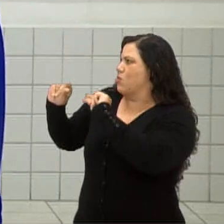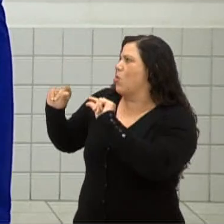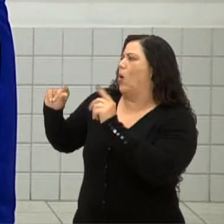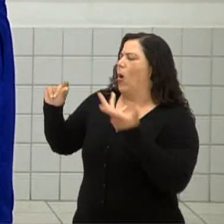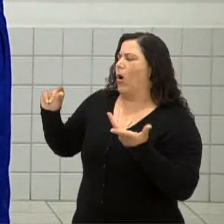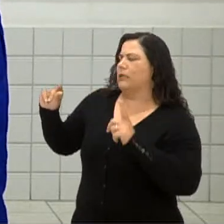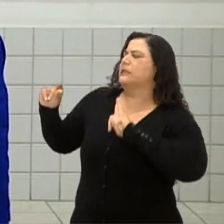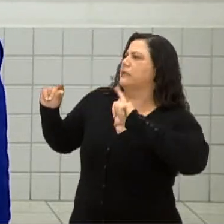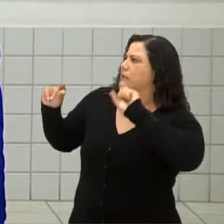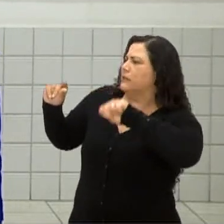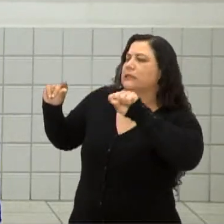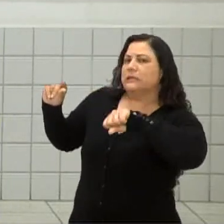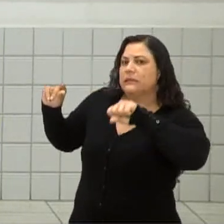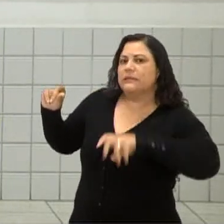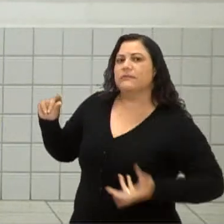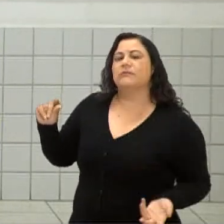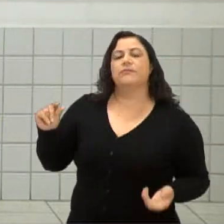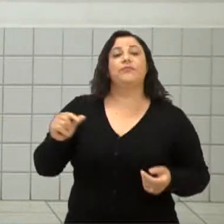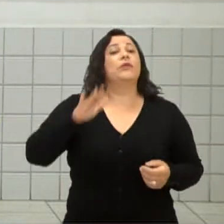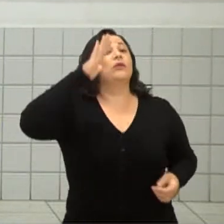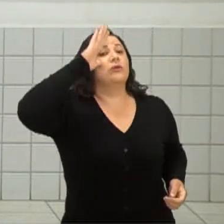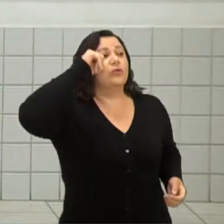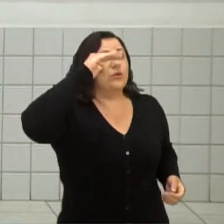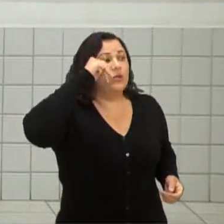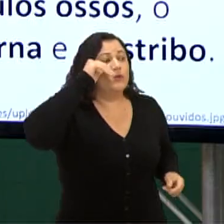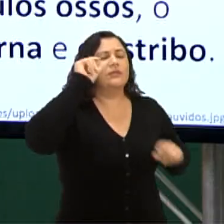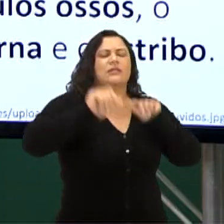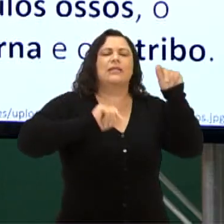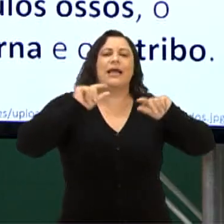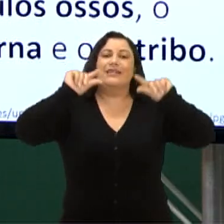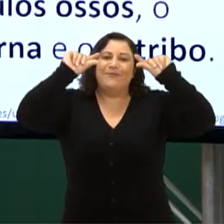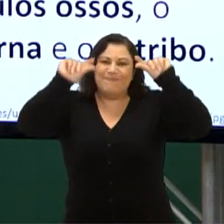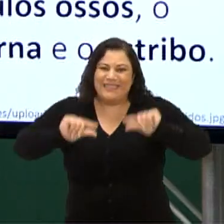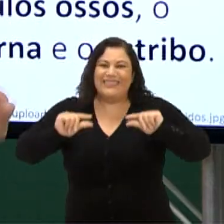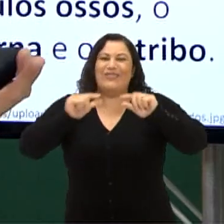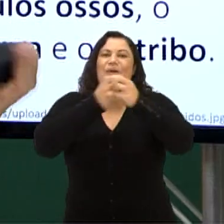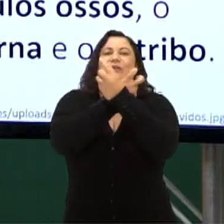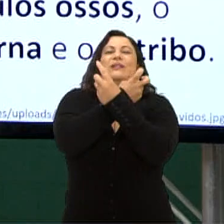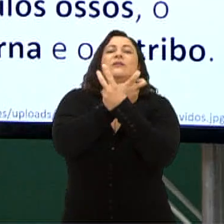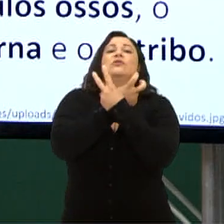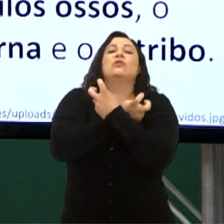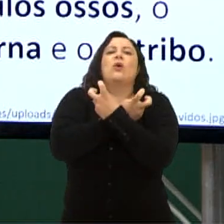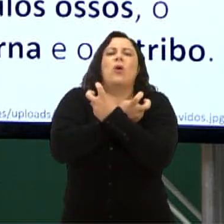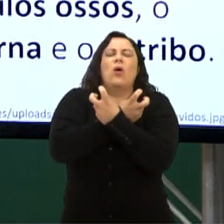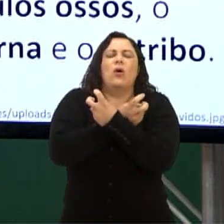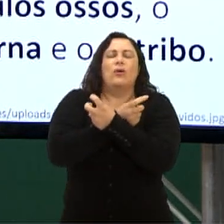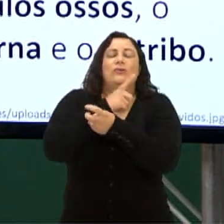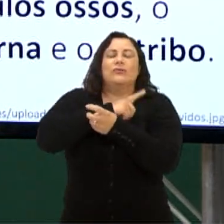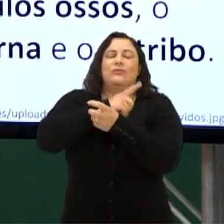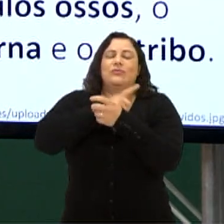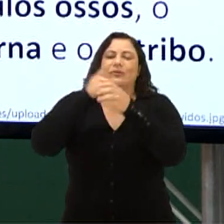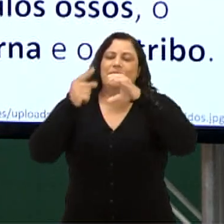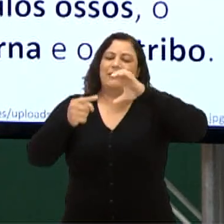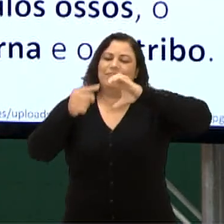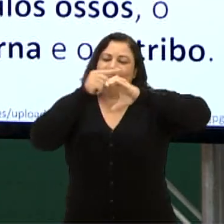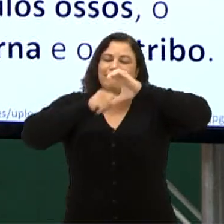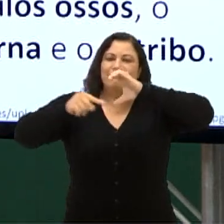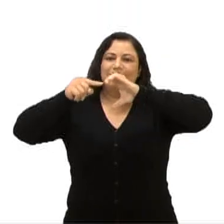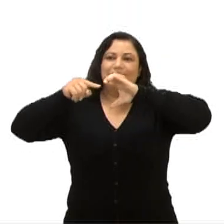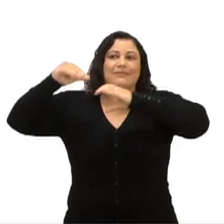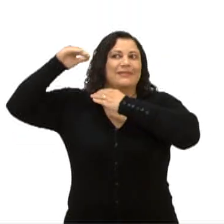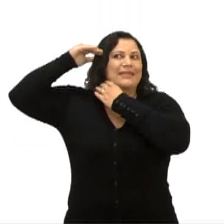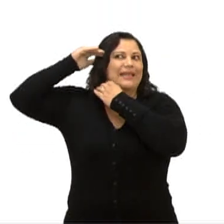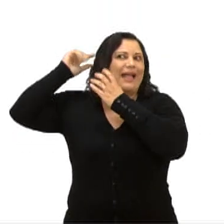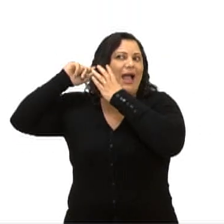Outra curiosidade do corpo humano. Os menores ossos do nosso corpo se encontram onde? Na orelha. Legal. Olha que bacana. Então, a orelha